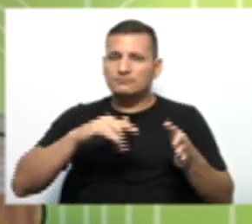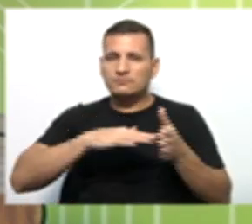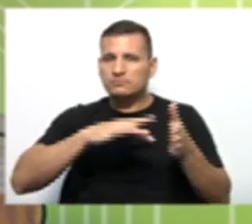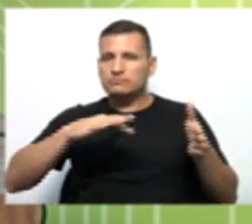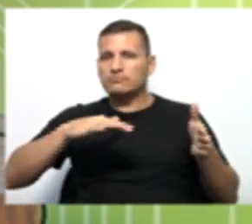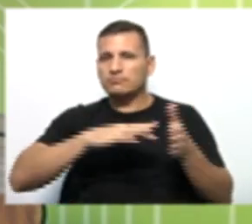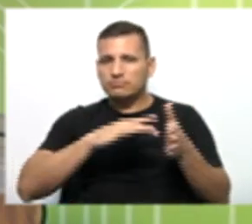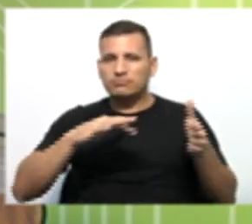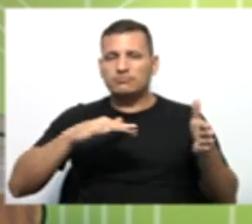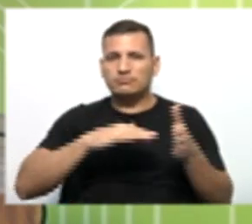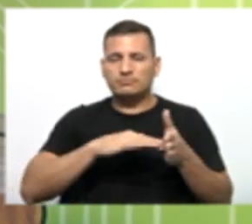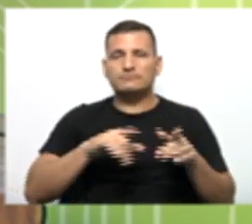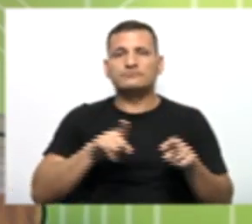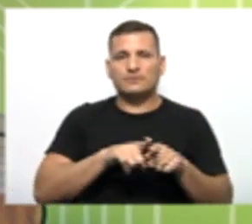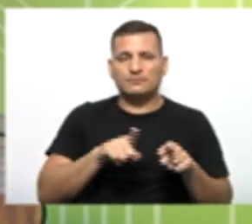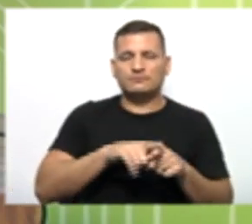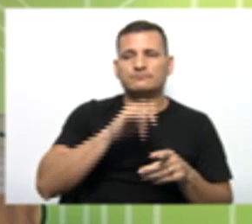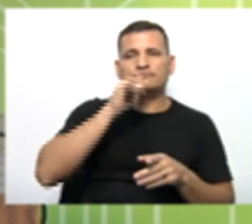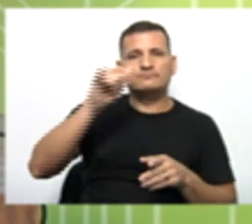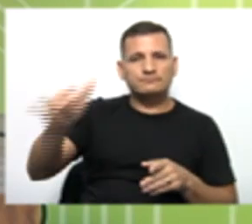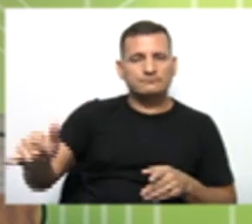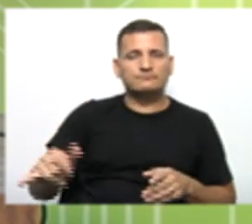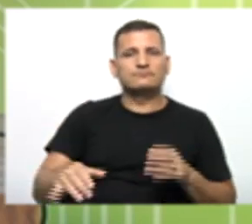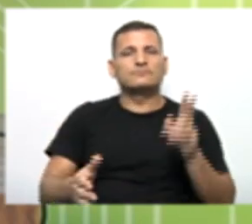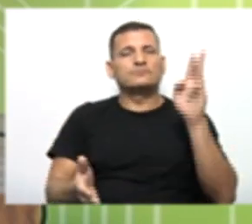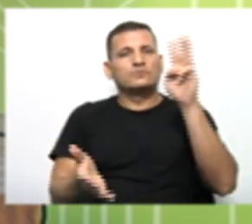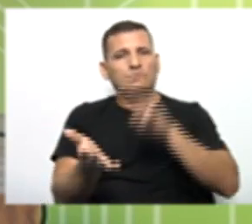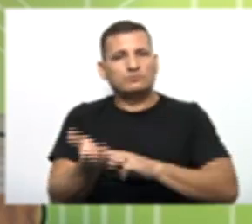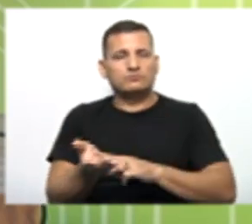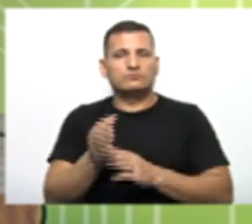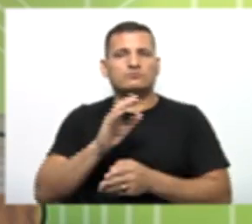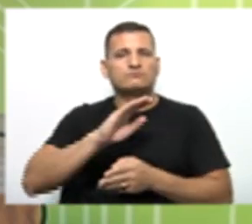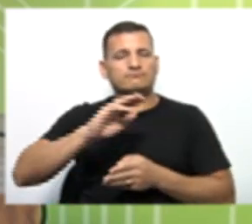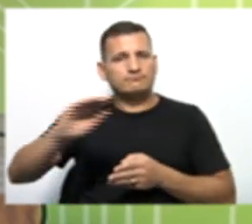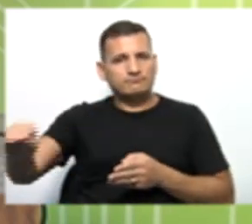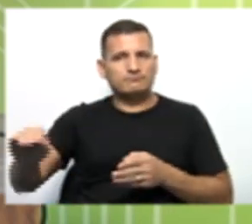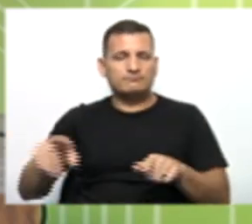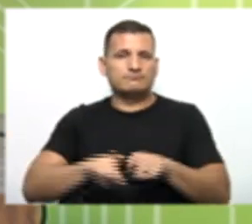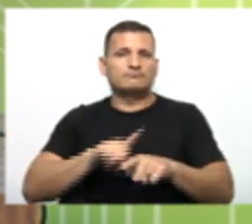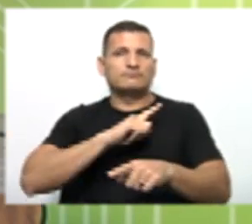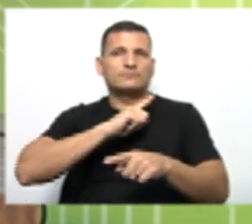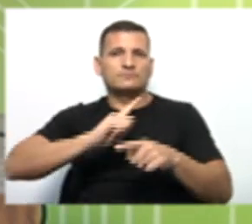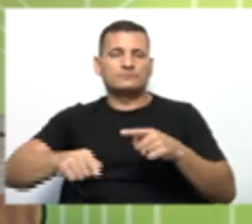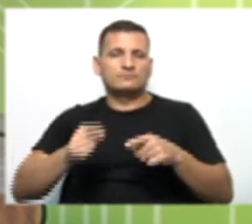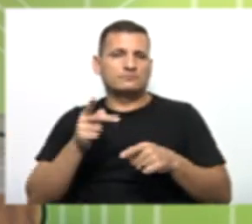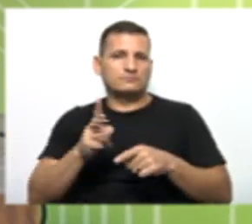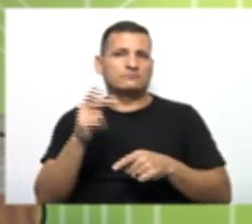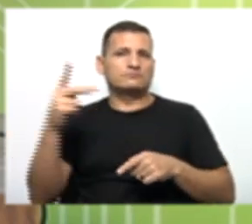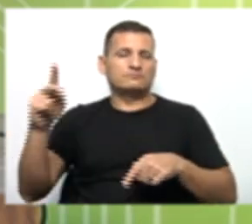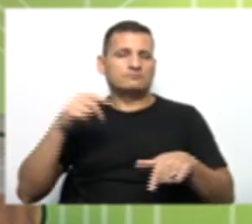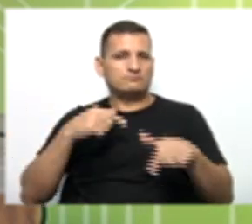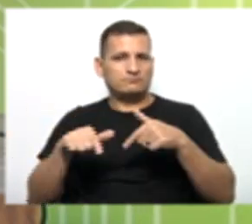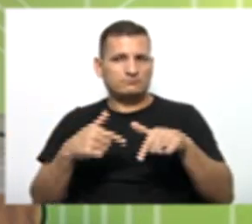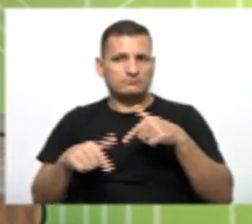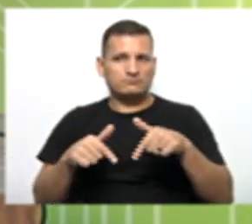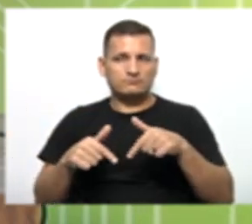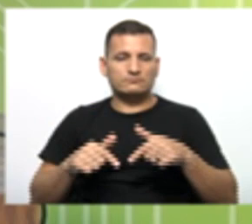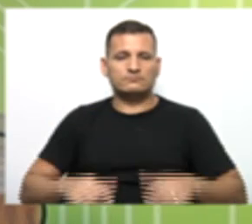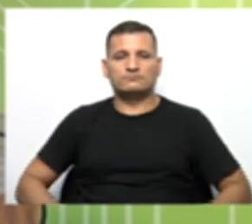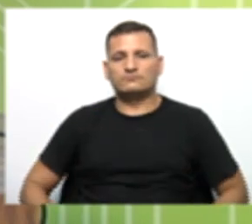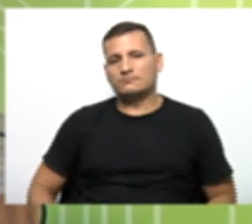ser notificada, pode ser multada e pode também ser, inclusive, proibida de continuar suas operações.